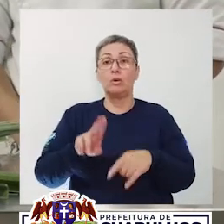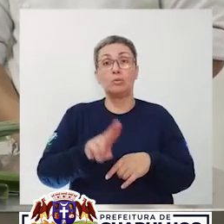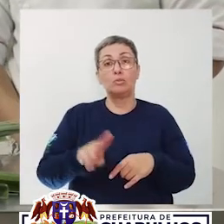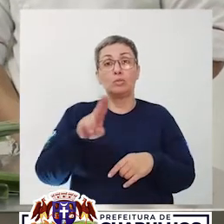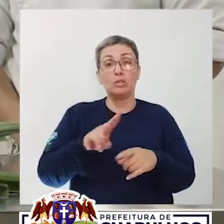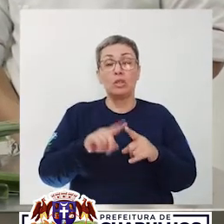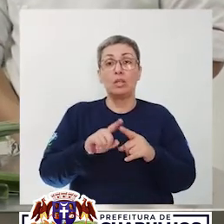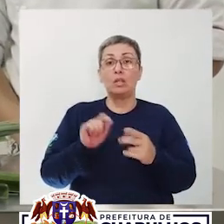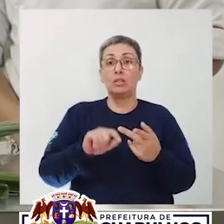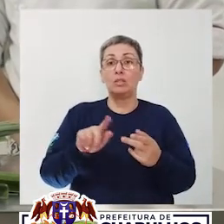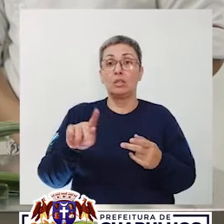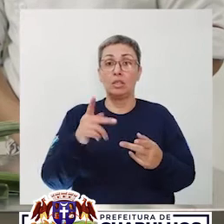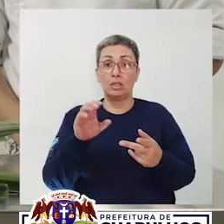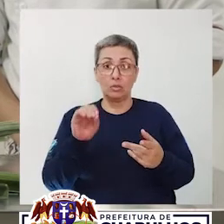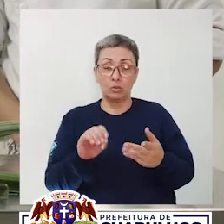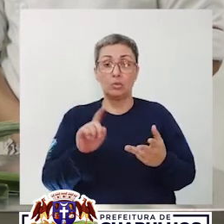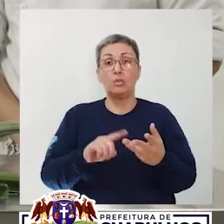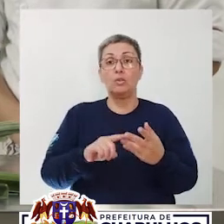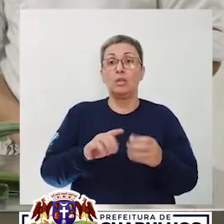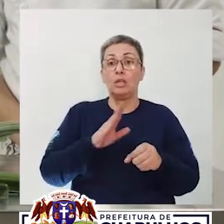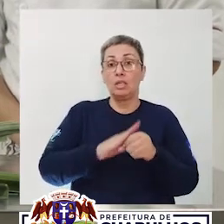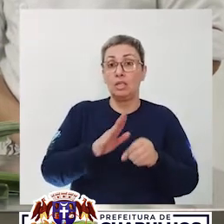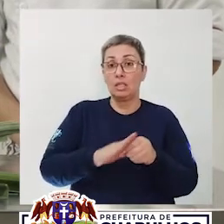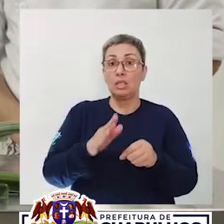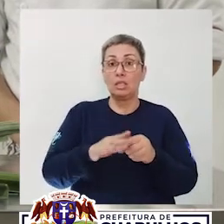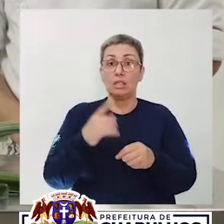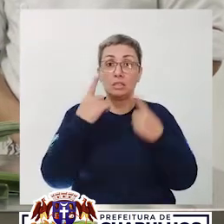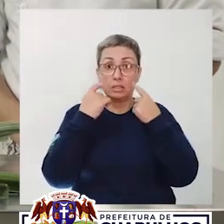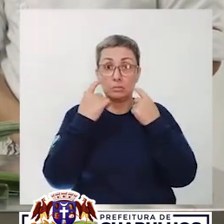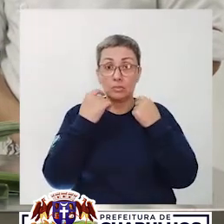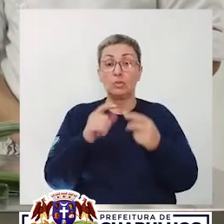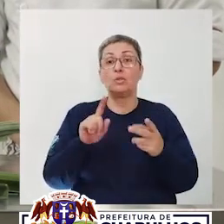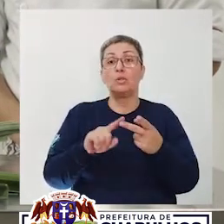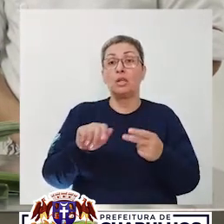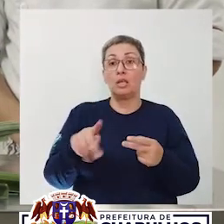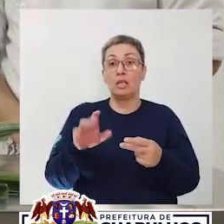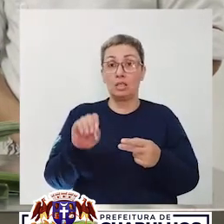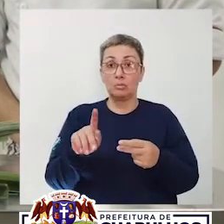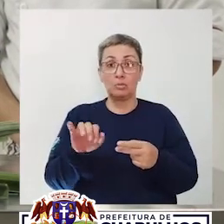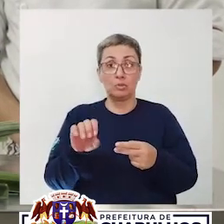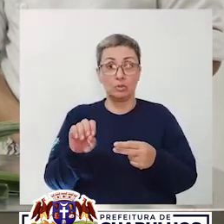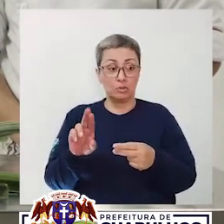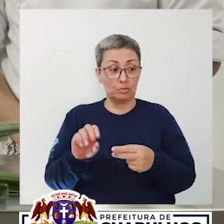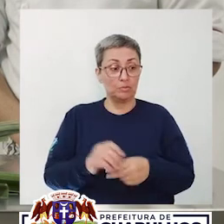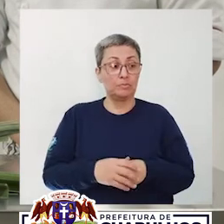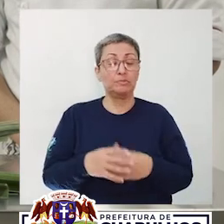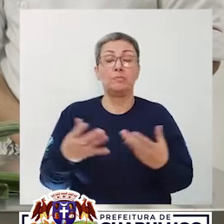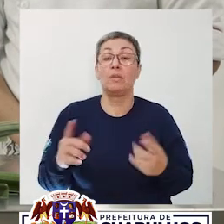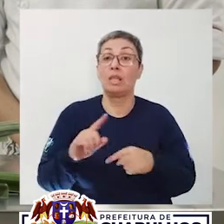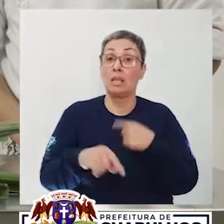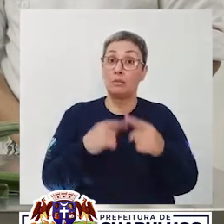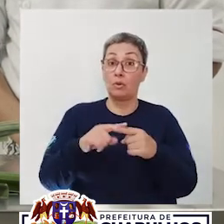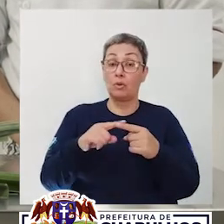que nós vamos usar para o refogado? Nós vamos usar alho, a cebola, o alho poró,